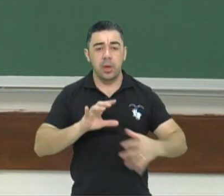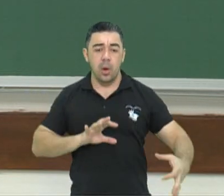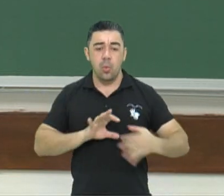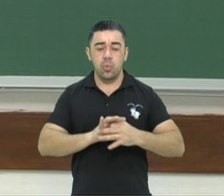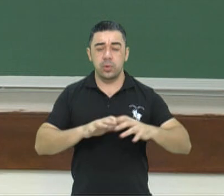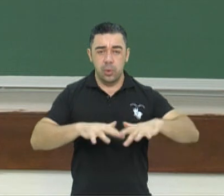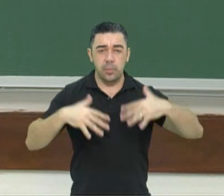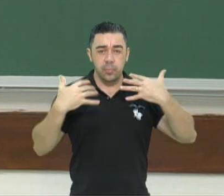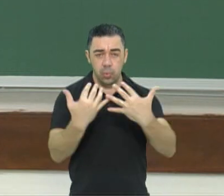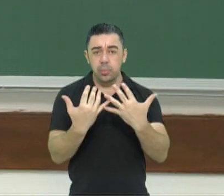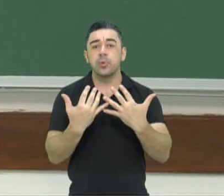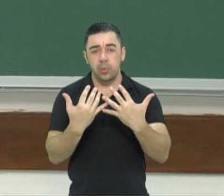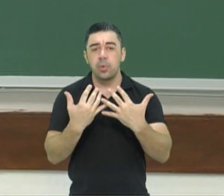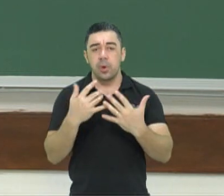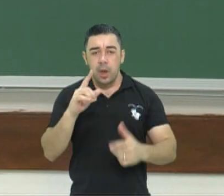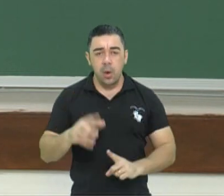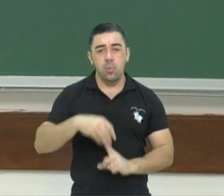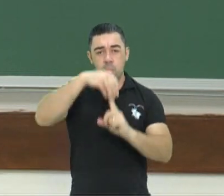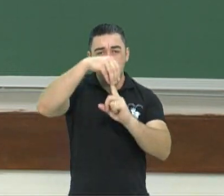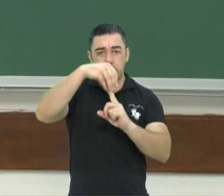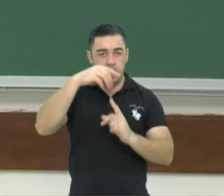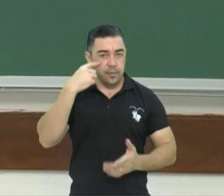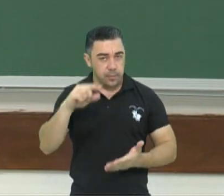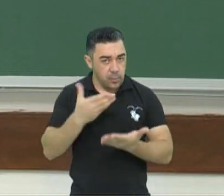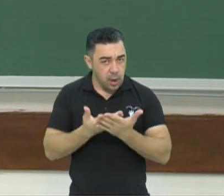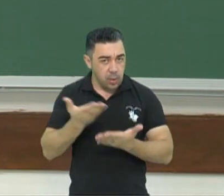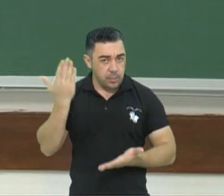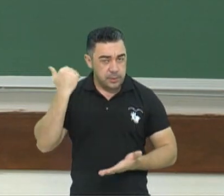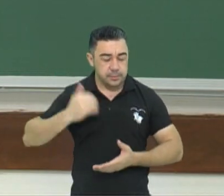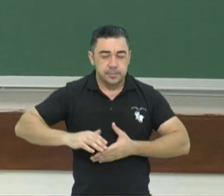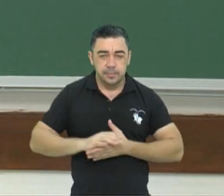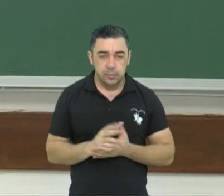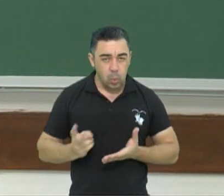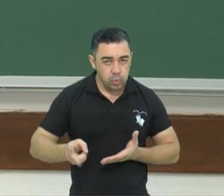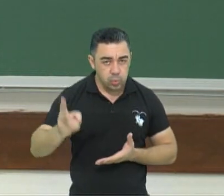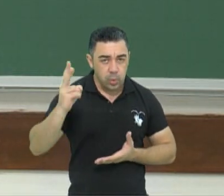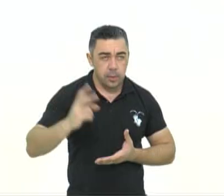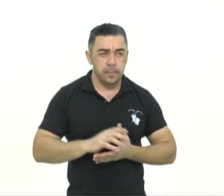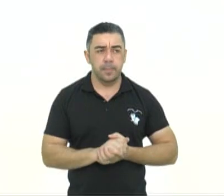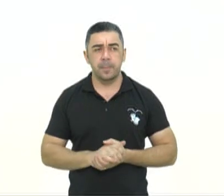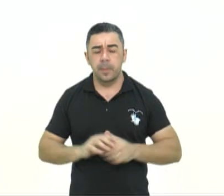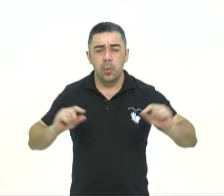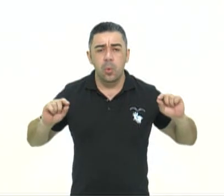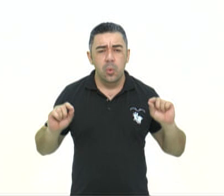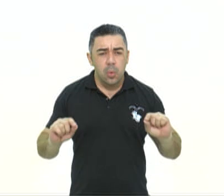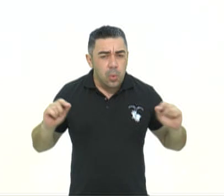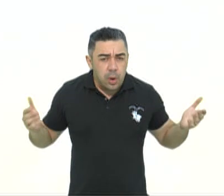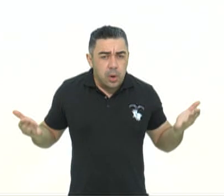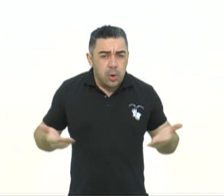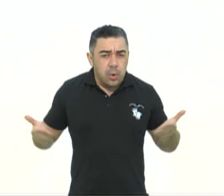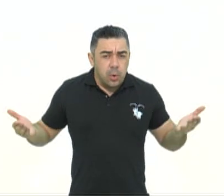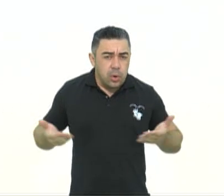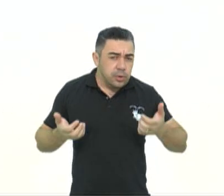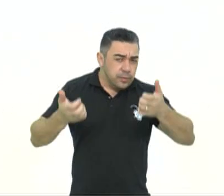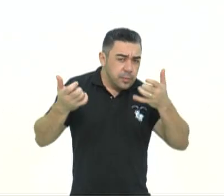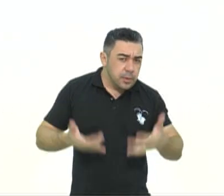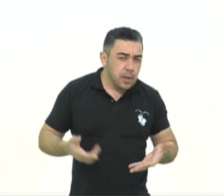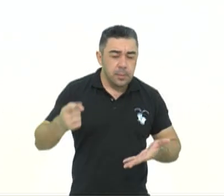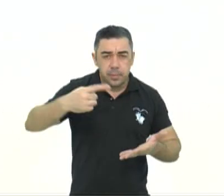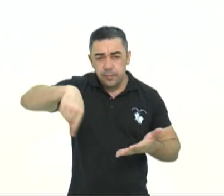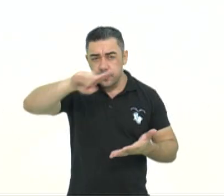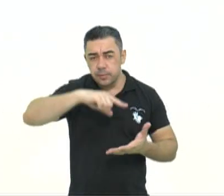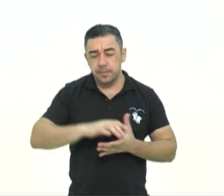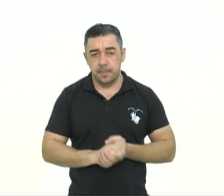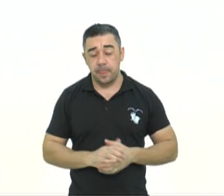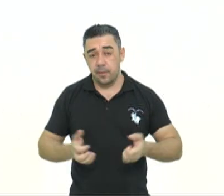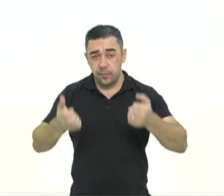uma coisa só. Isso que nós vimos na aula passada. Vamos em frente. O que eu vou falar para vocês hoje? Gente,